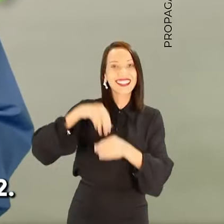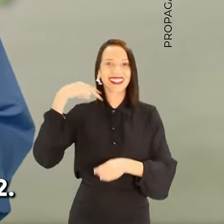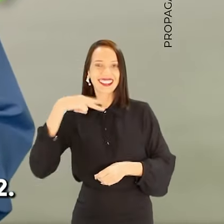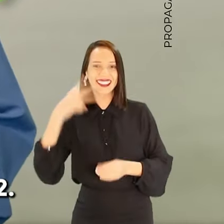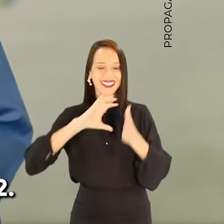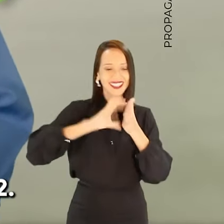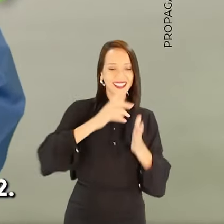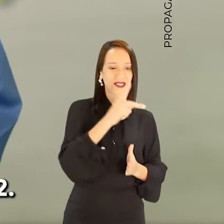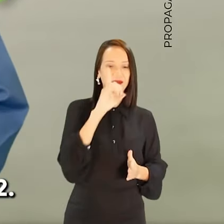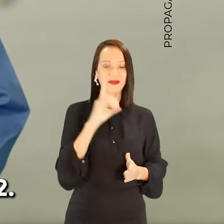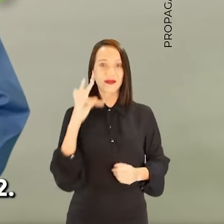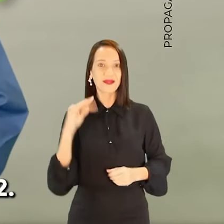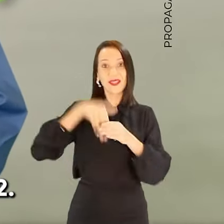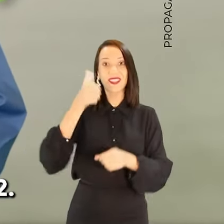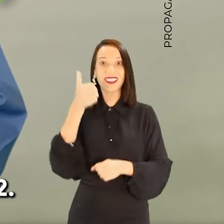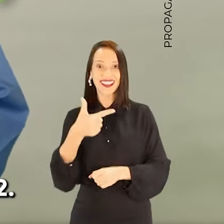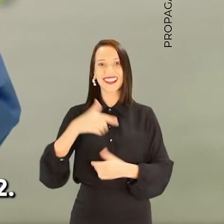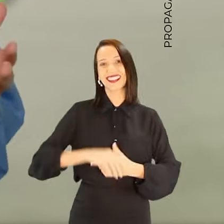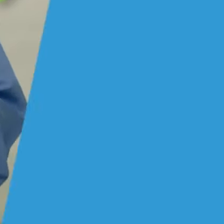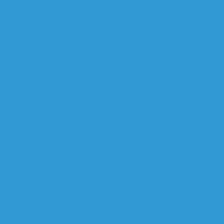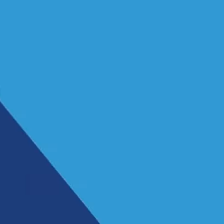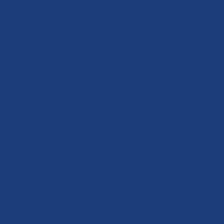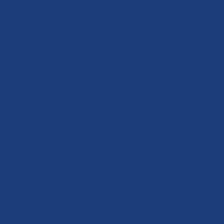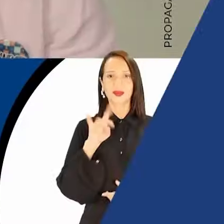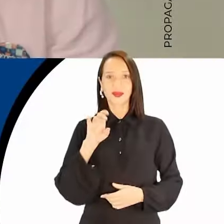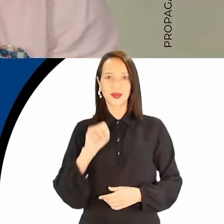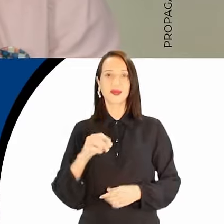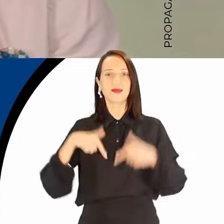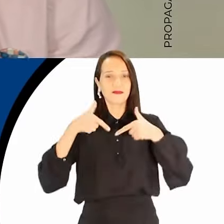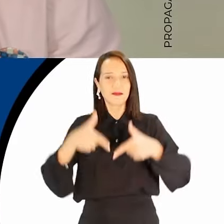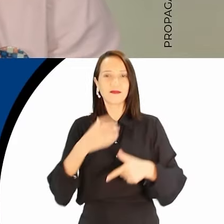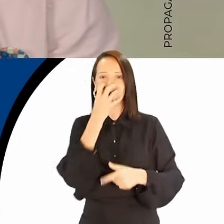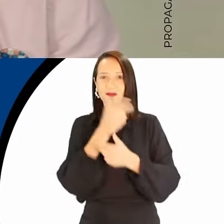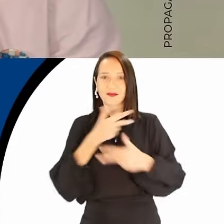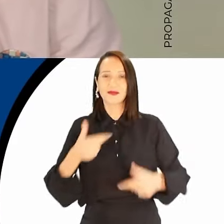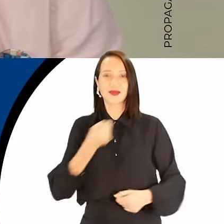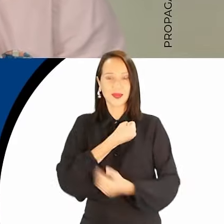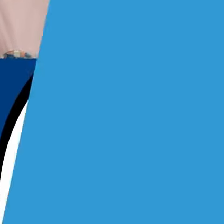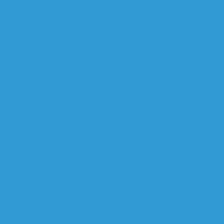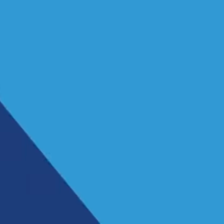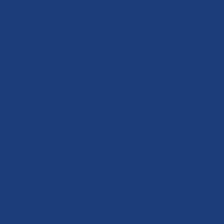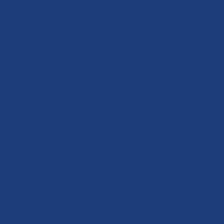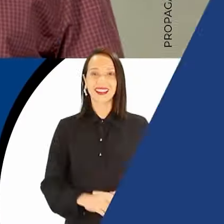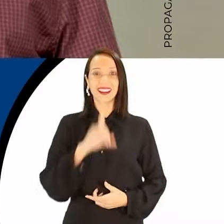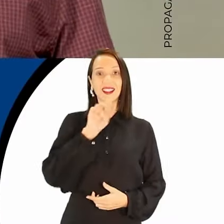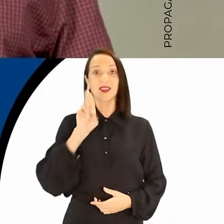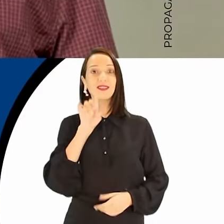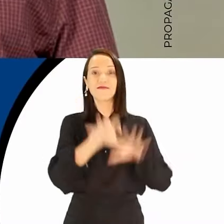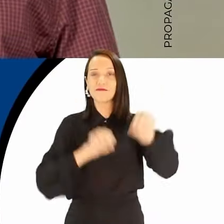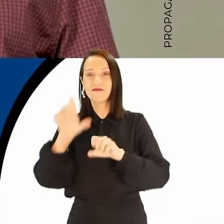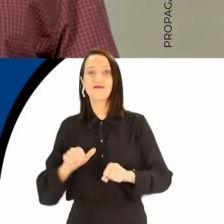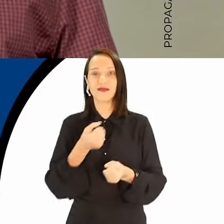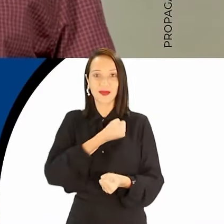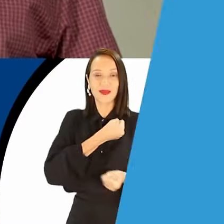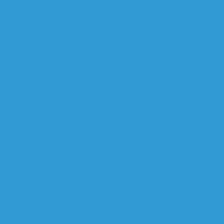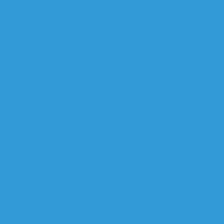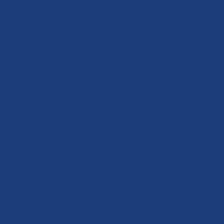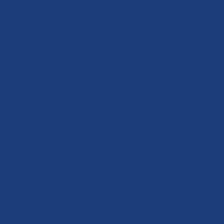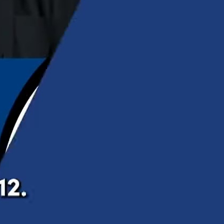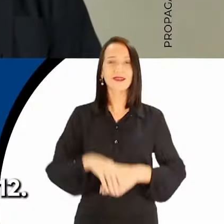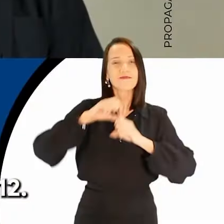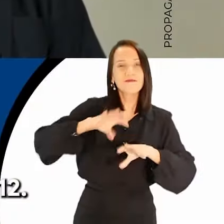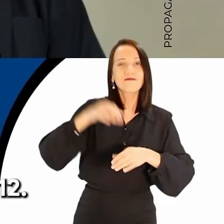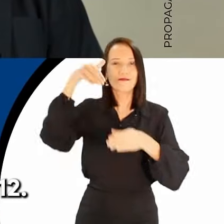Vote nas vereadoras e vereadores do PDT. Vote 12. Rodrigo do Mandato Animal, 1, 2, 3, 0, 0. Dudu Cadado, 12, 3, 0, 13.